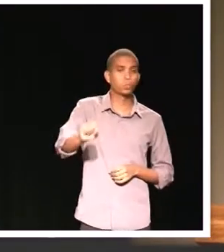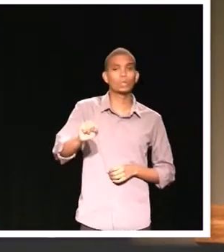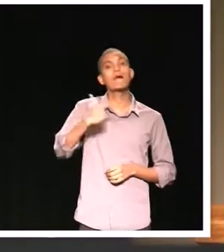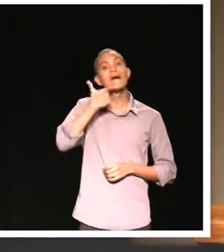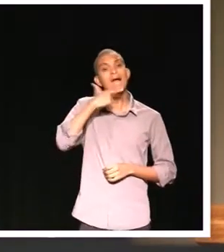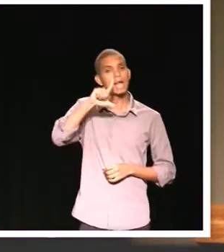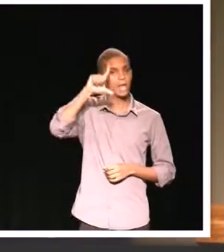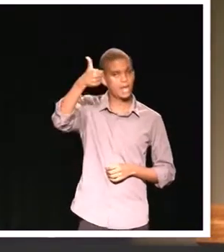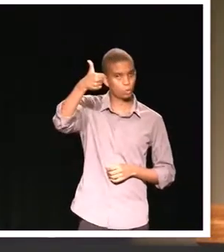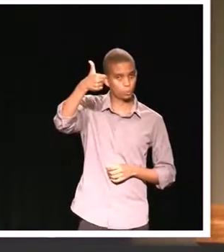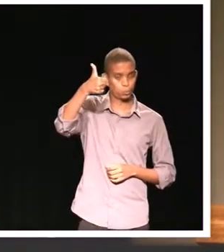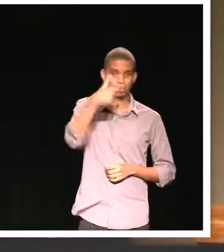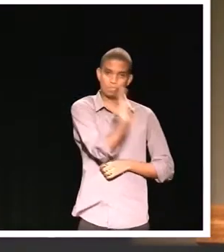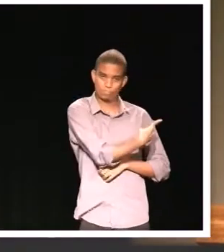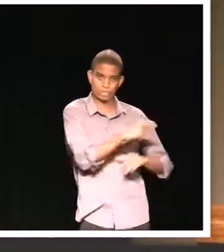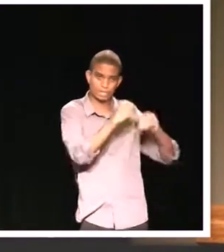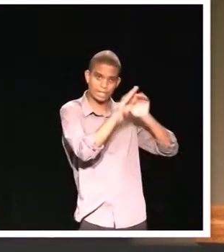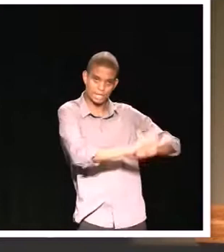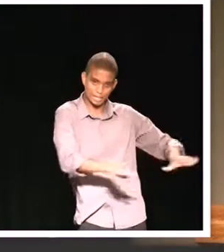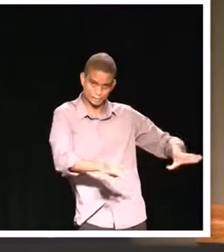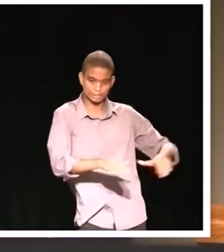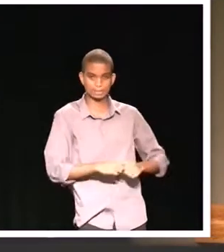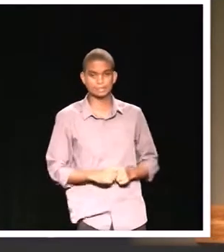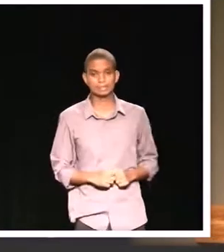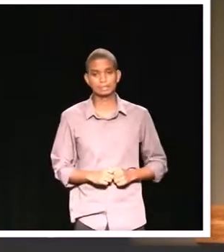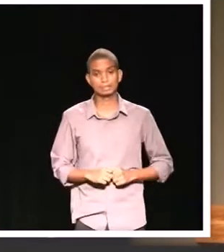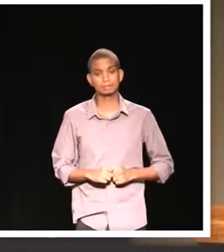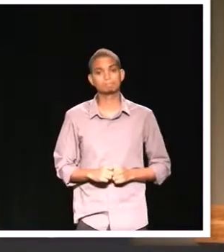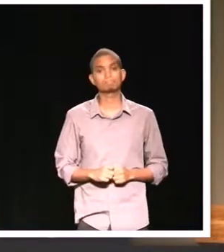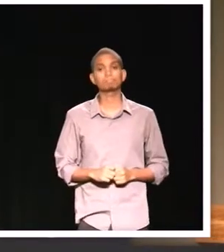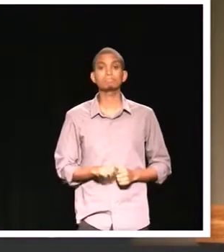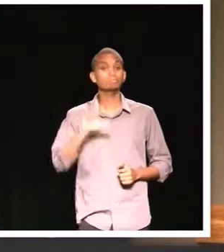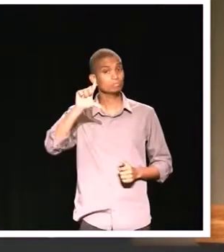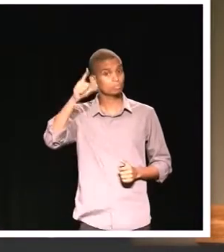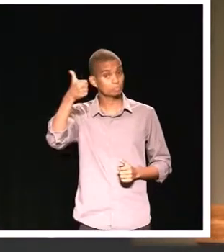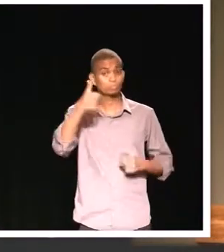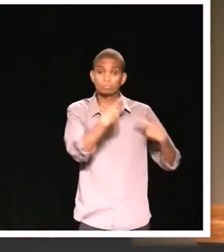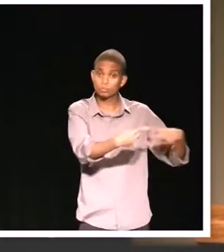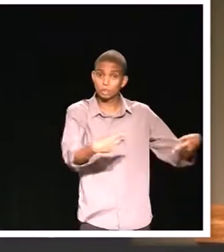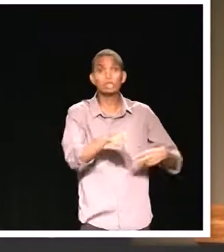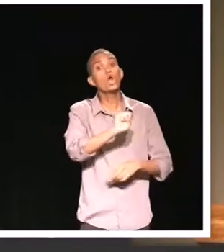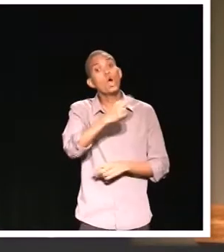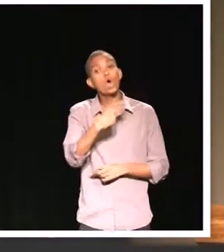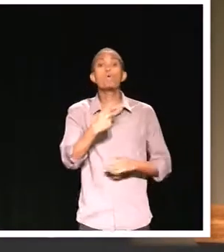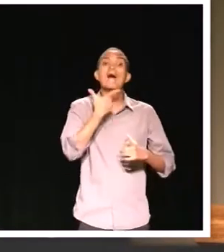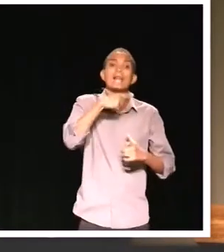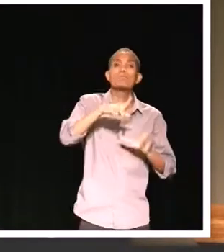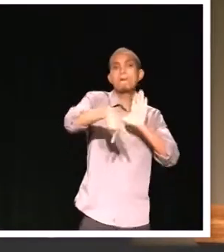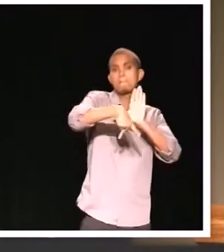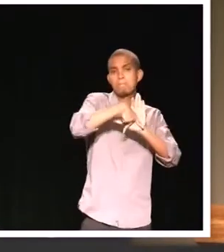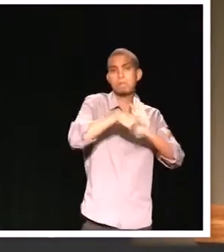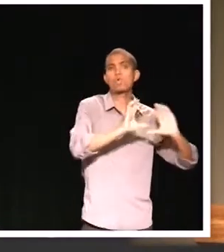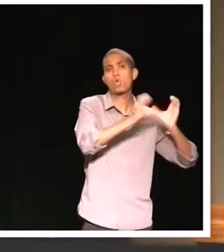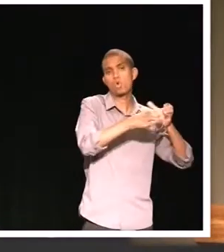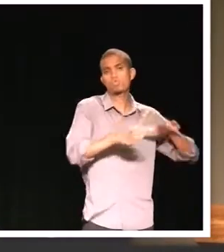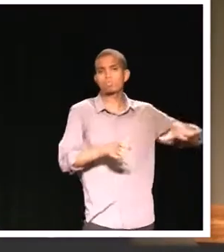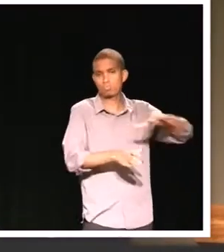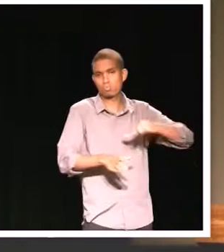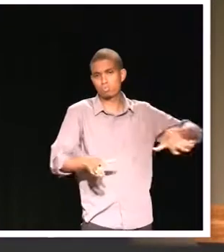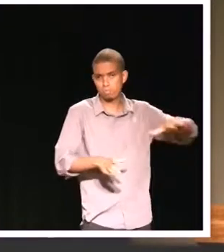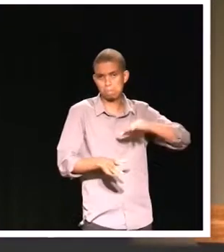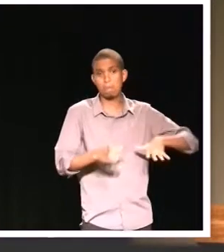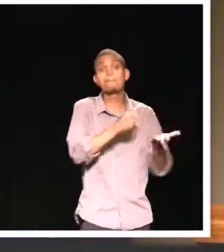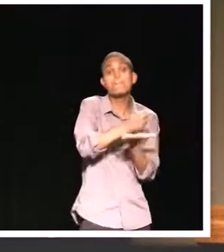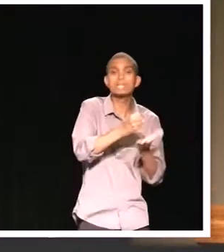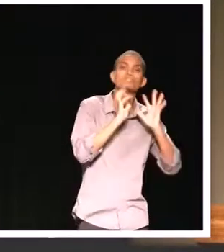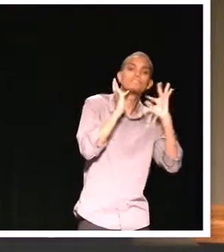língua materna da criança, que é a língua materna ou a língua própria de seu grupo